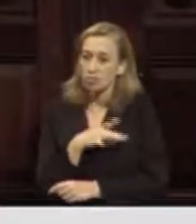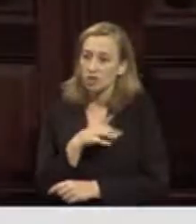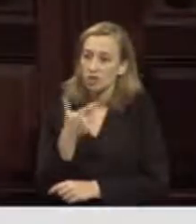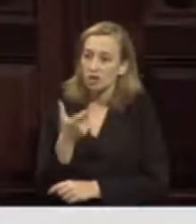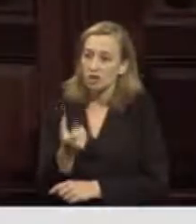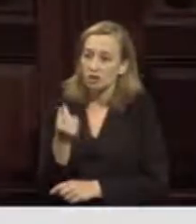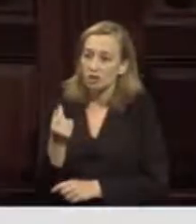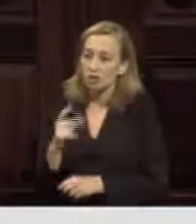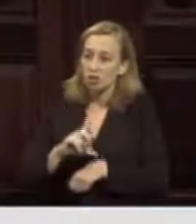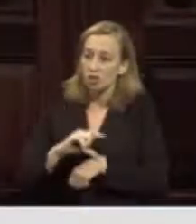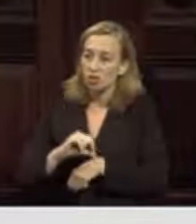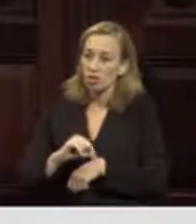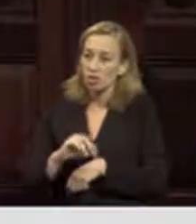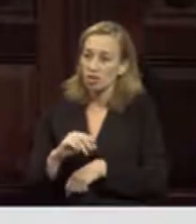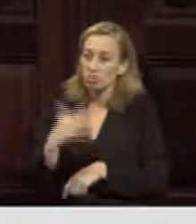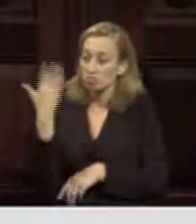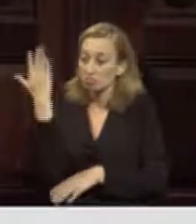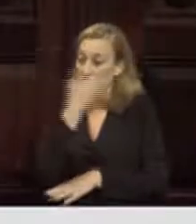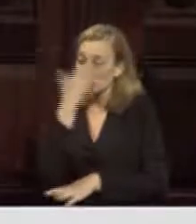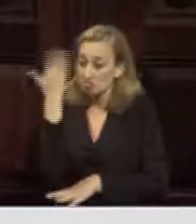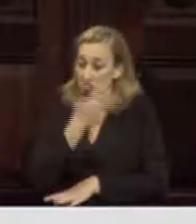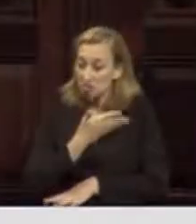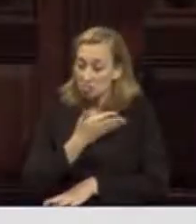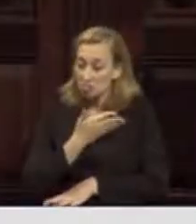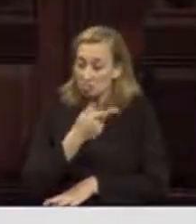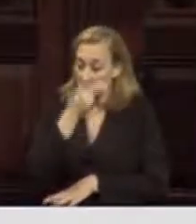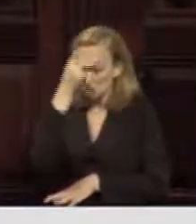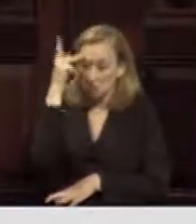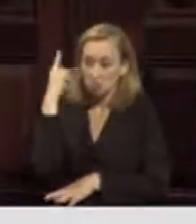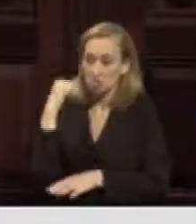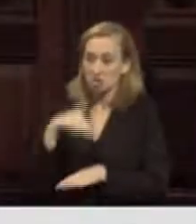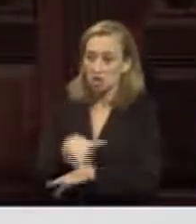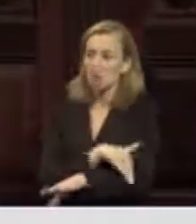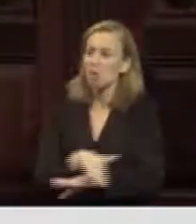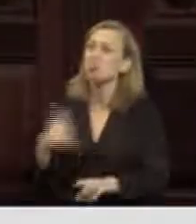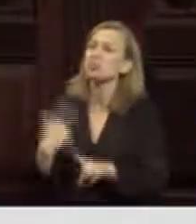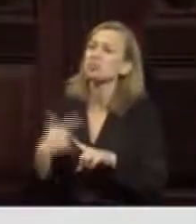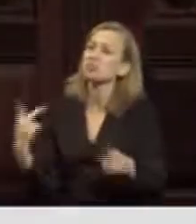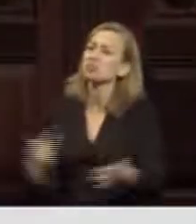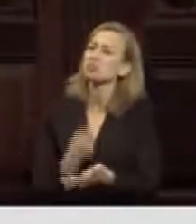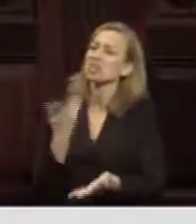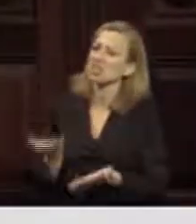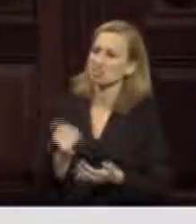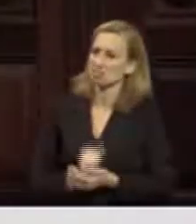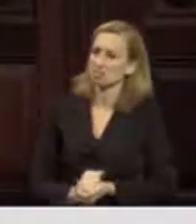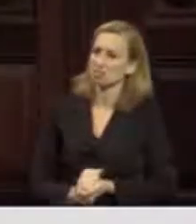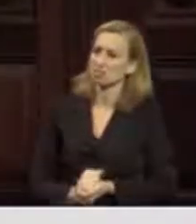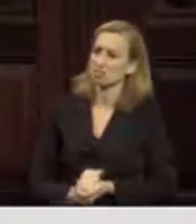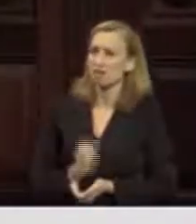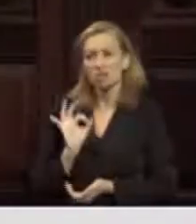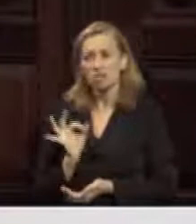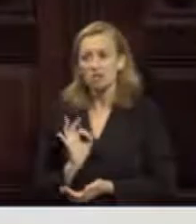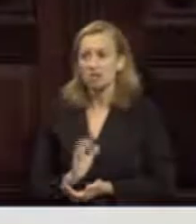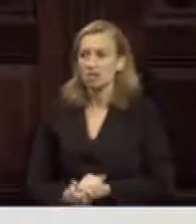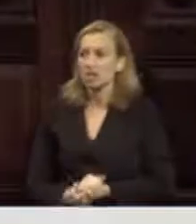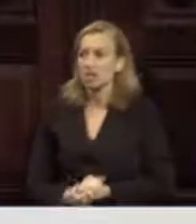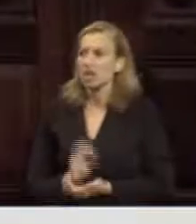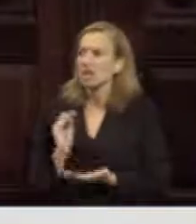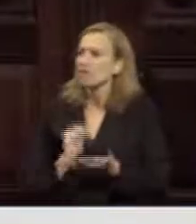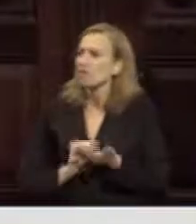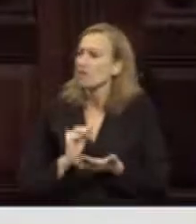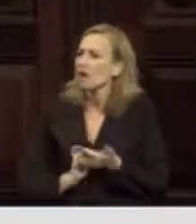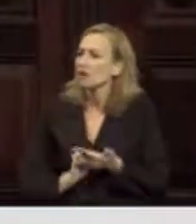mais ninguém na rua. O que é isso? Por que isso acontece? É claro que é falta de